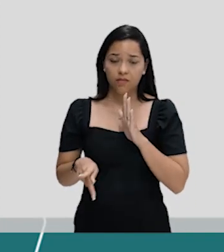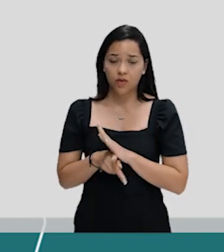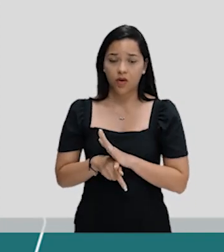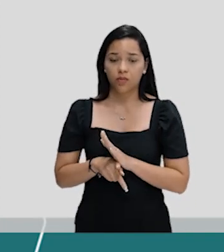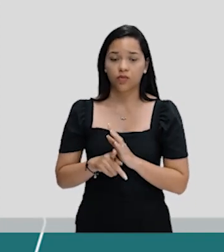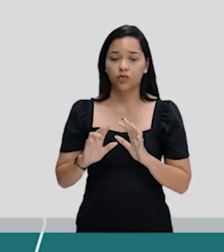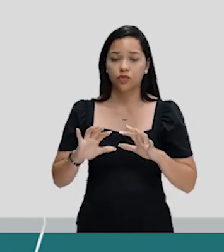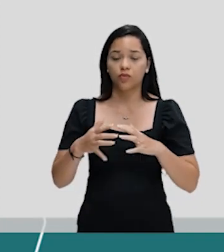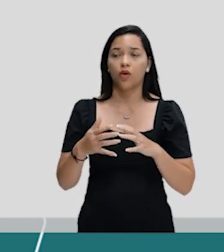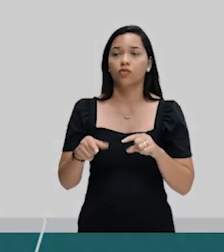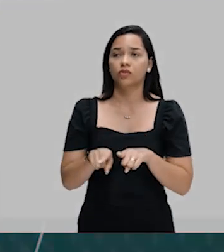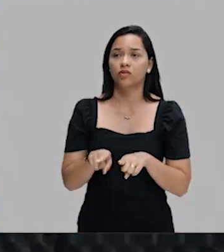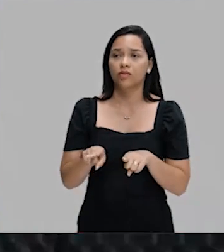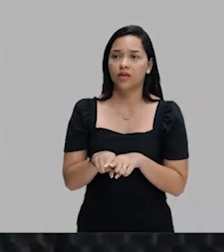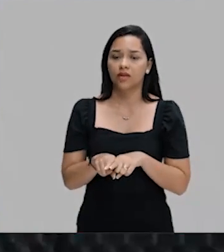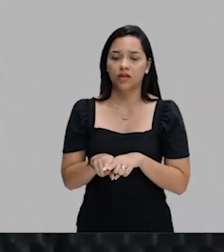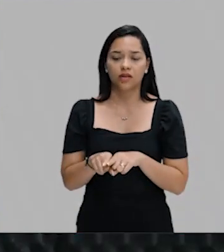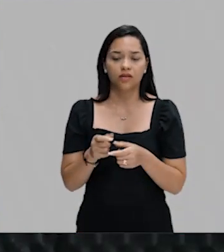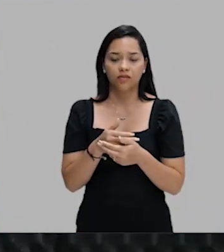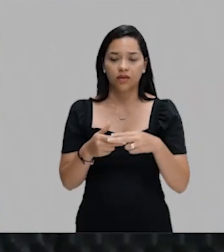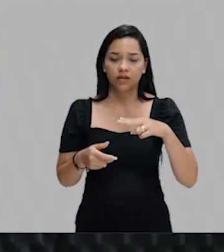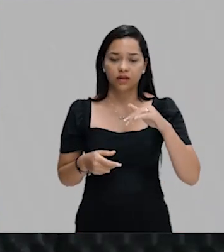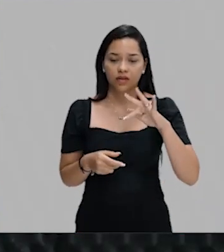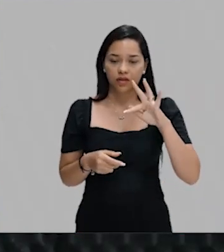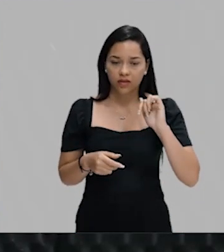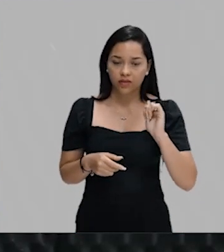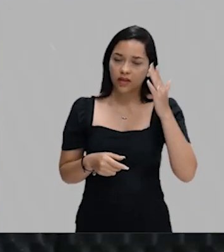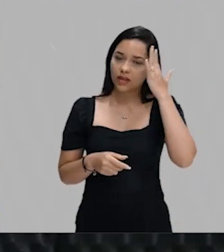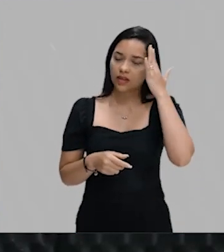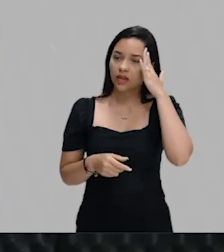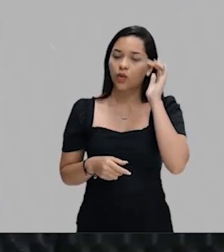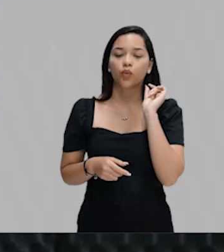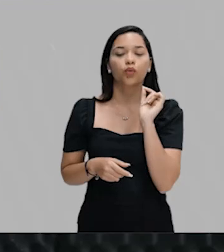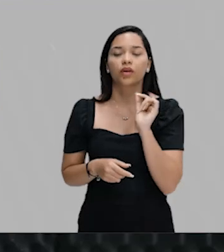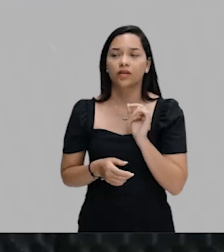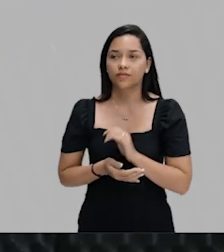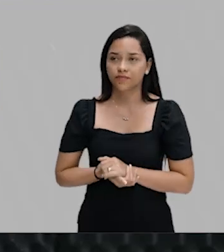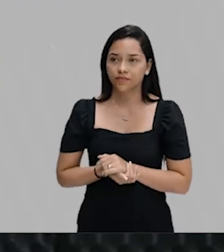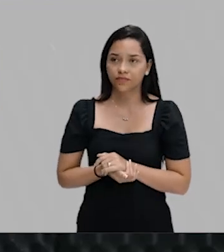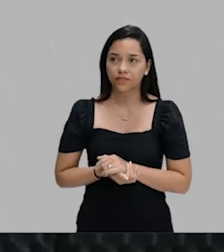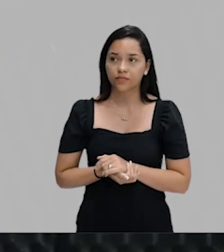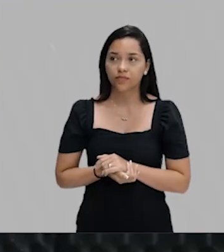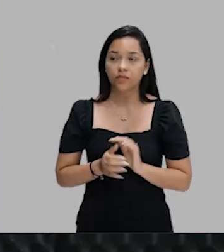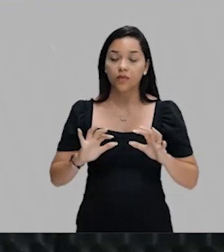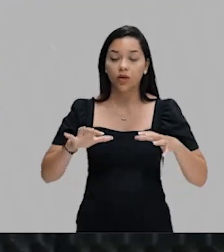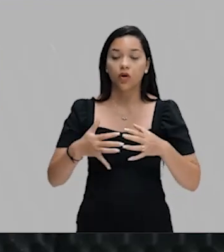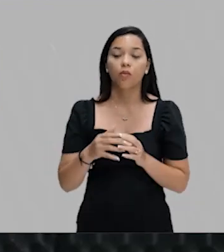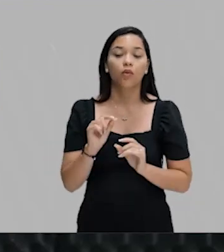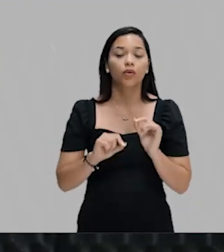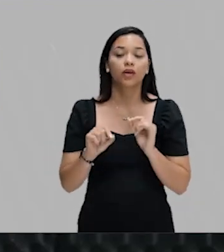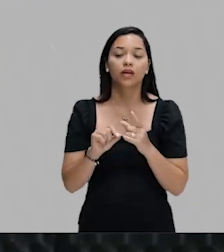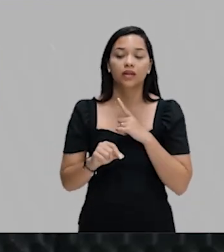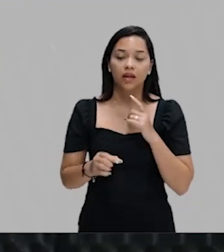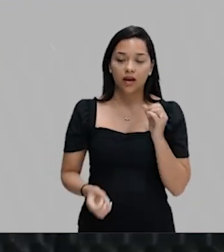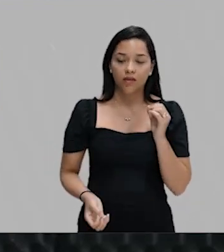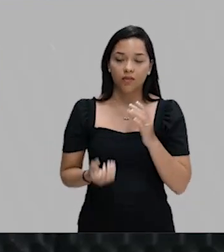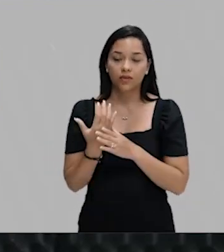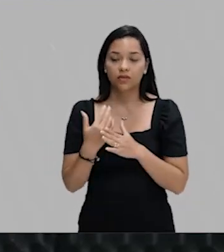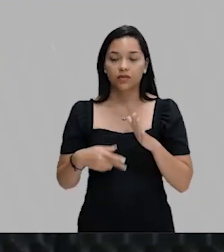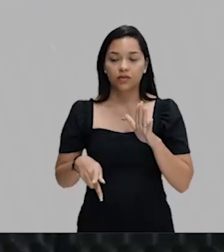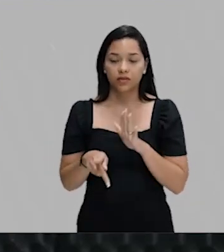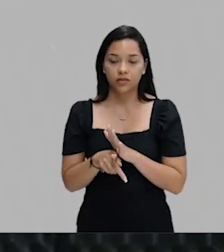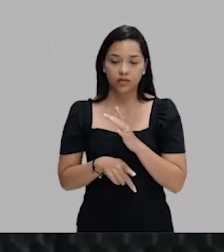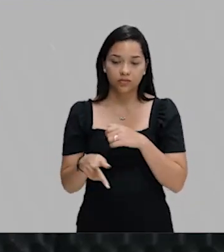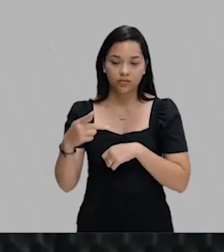econômicos, União Europeia, NAFTA, PEC, Mercosul, vamos entender o que eles são, tá? Bloco econômico nada mais é do que a formação